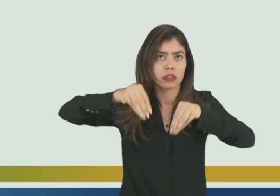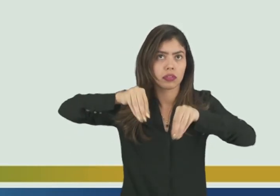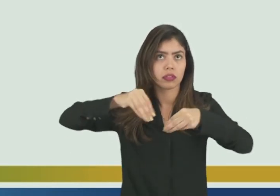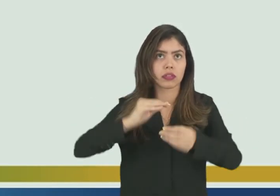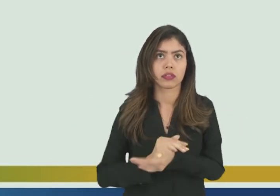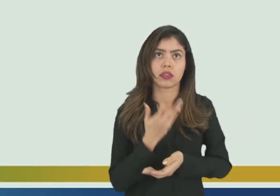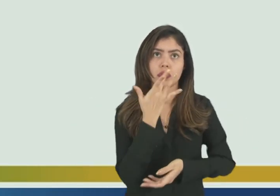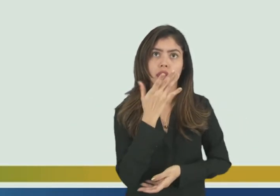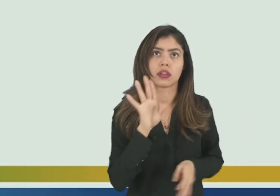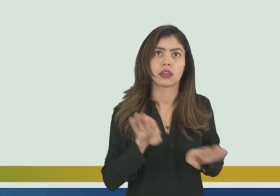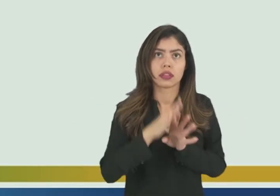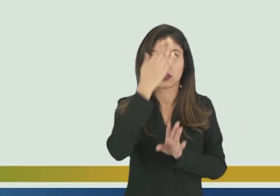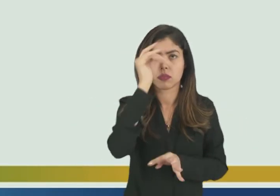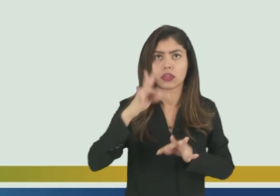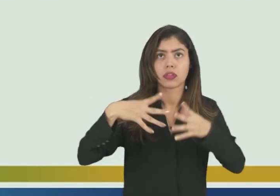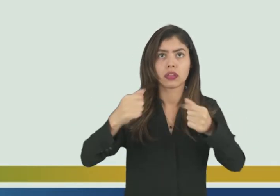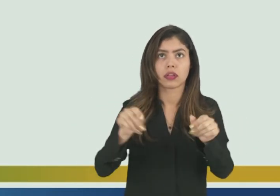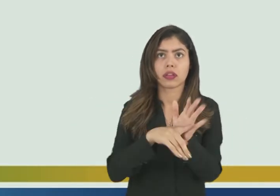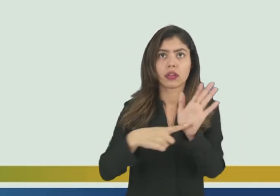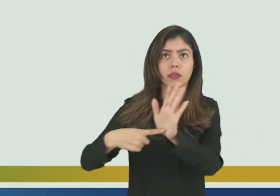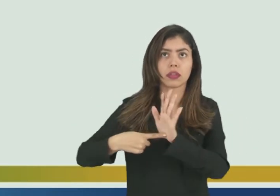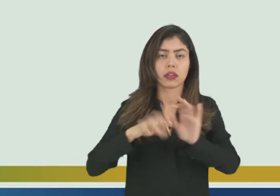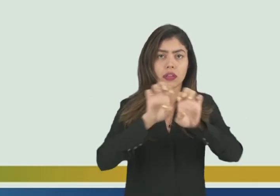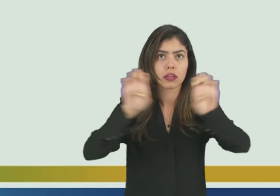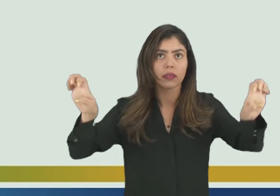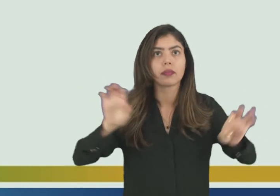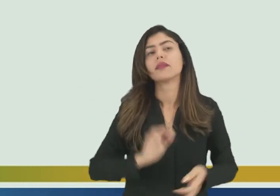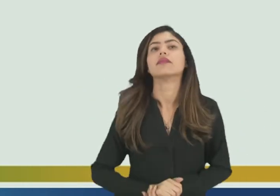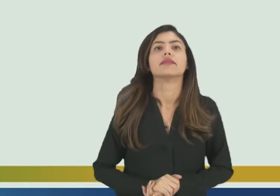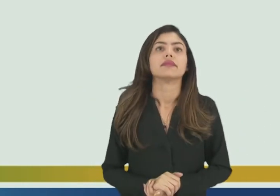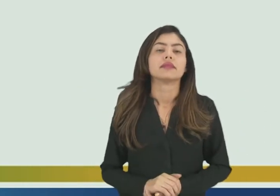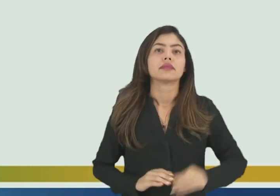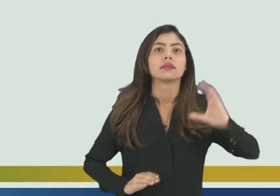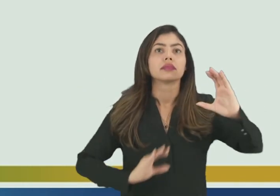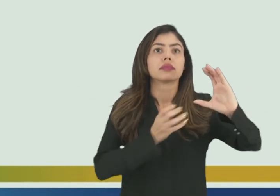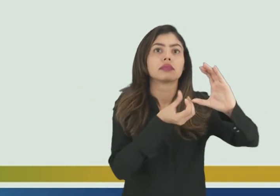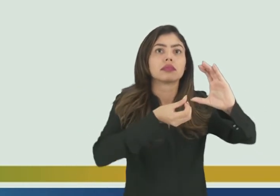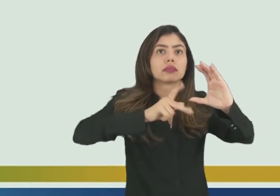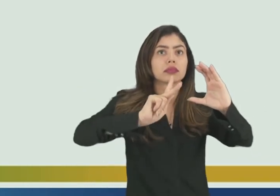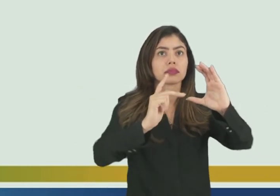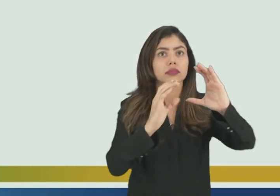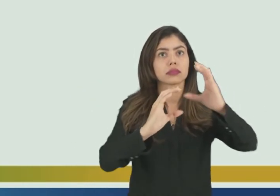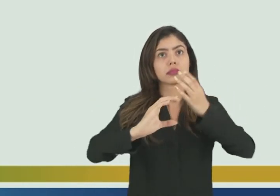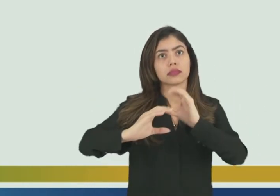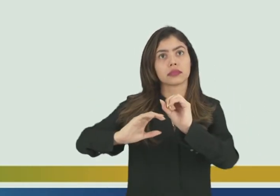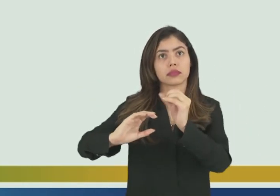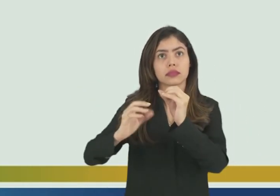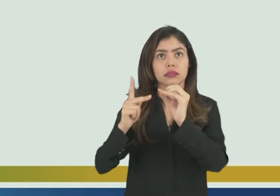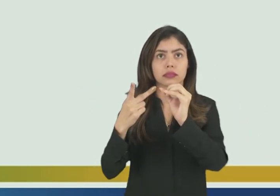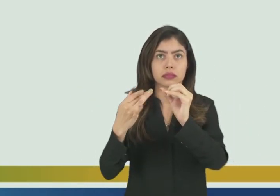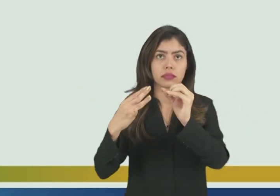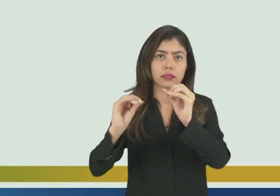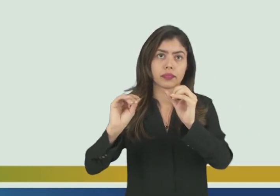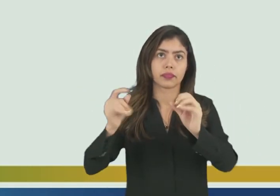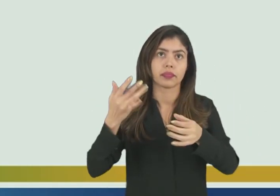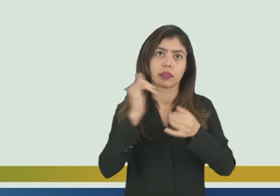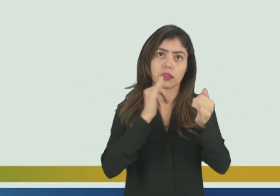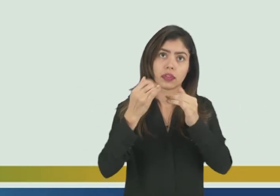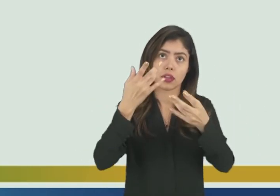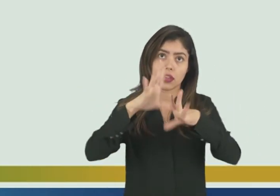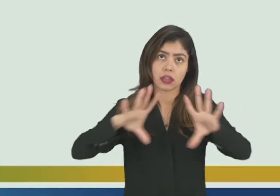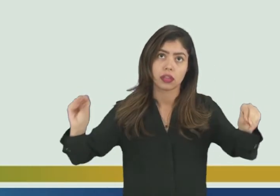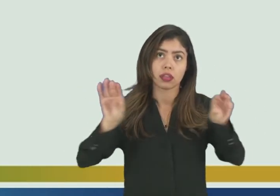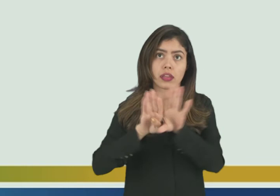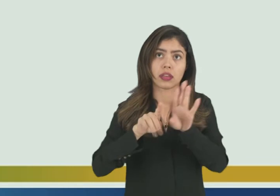corantes. Sabe-se que sua combustão total é representada pela equação. Então tem-se a equação na tela. E que as entalpias de formação do CO2